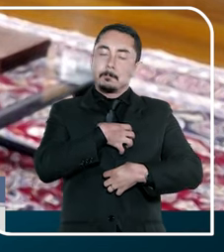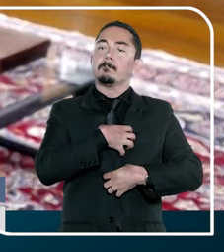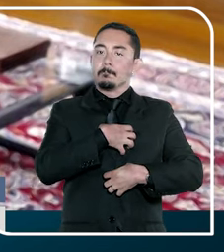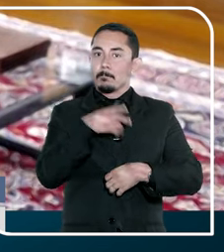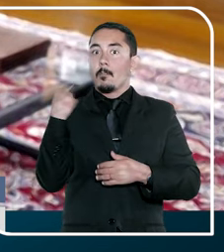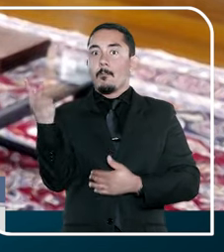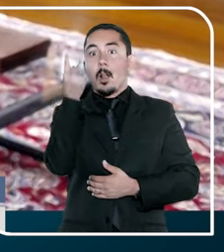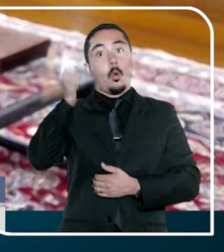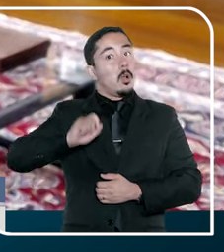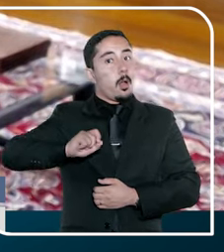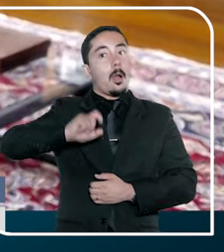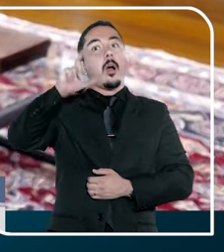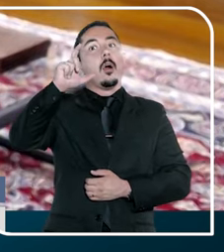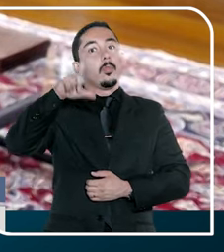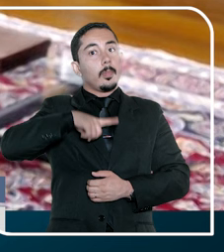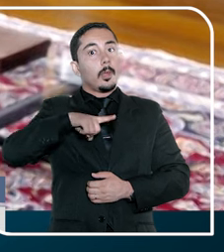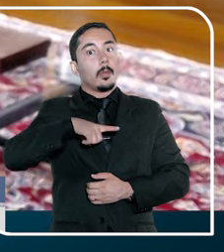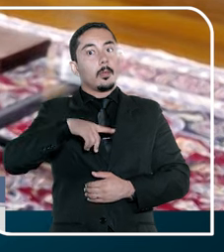considerado